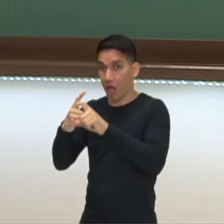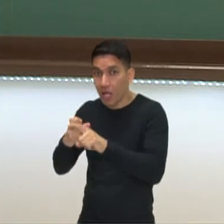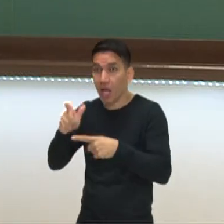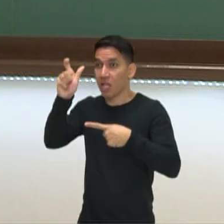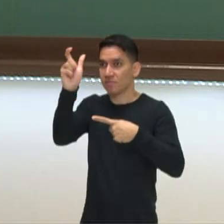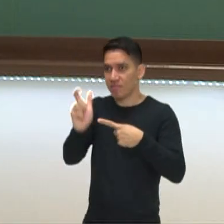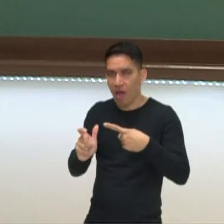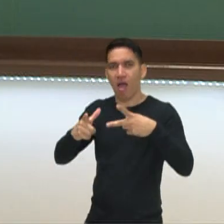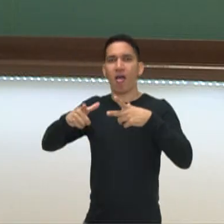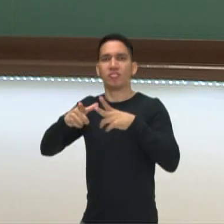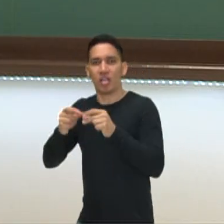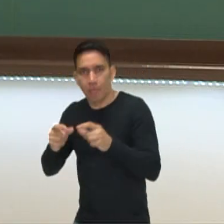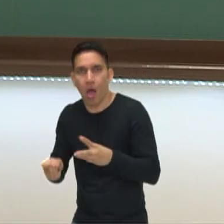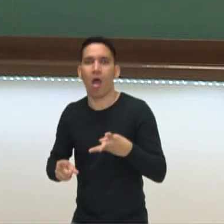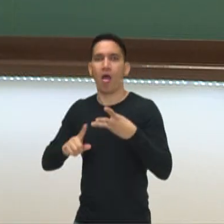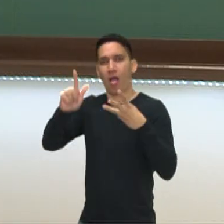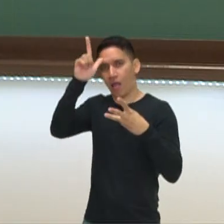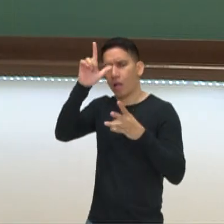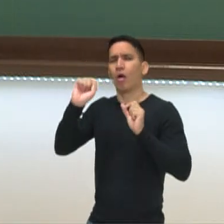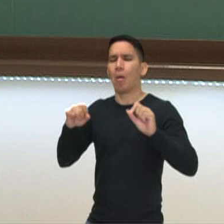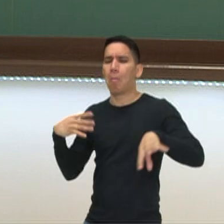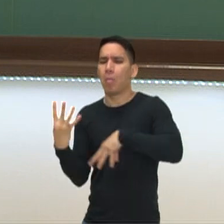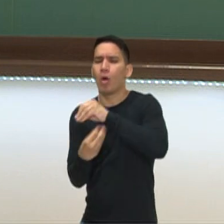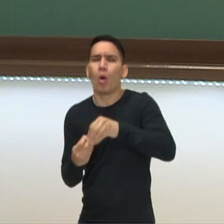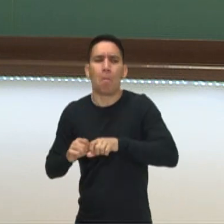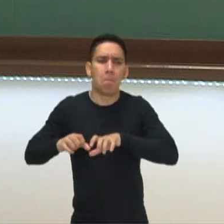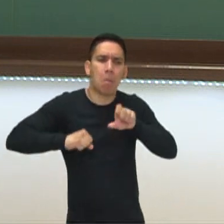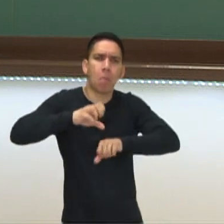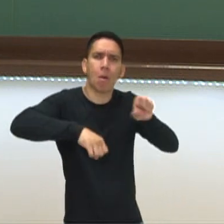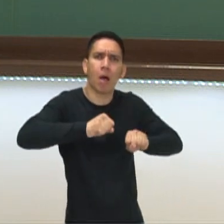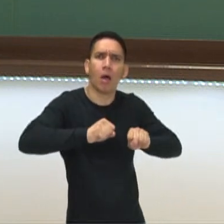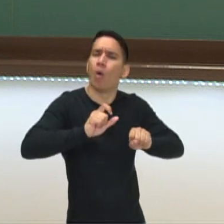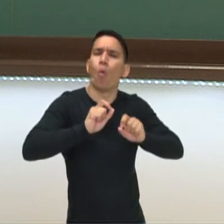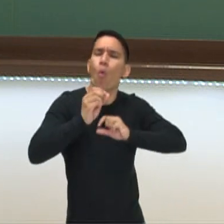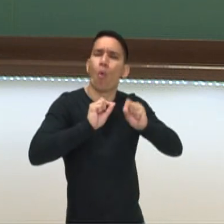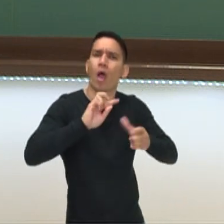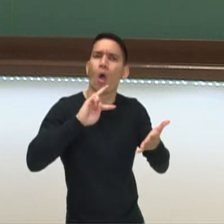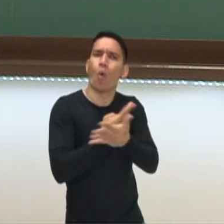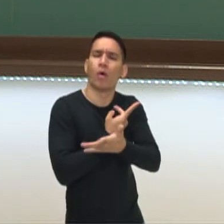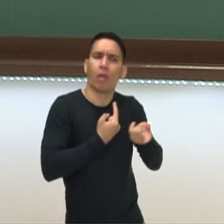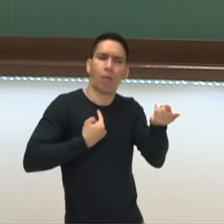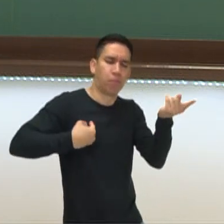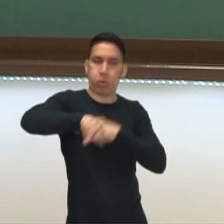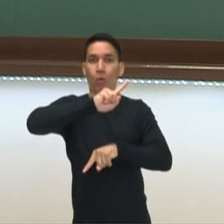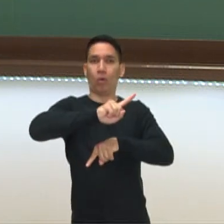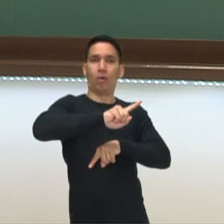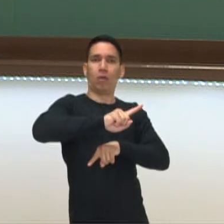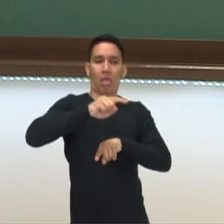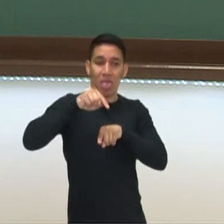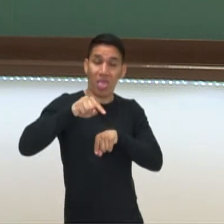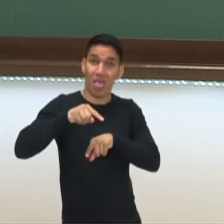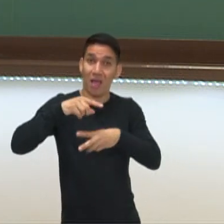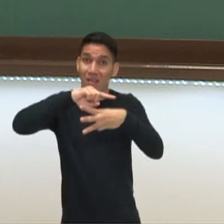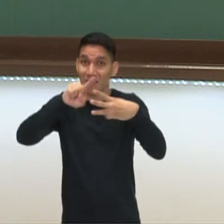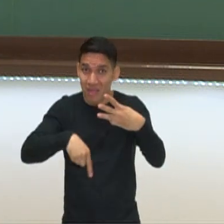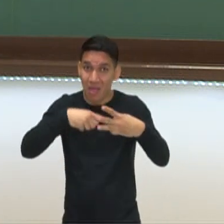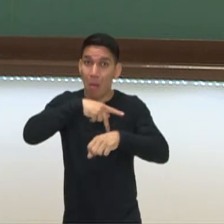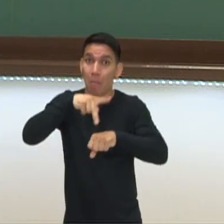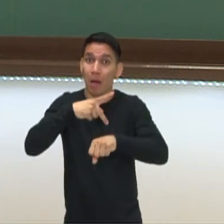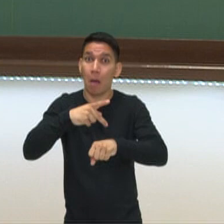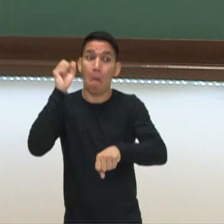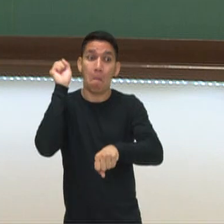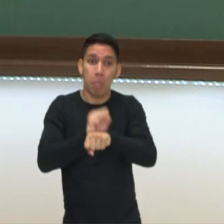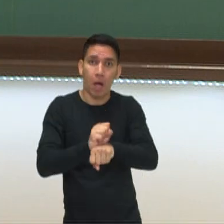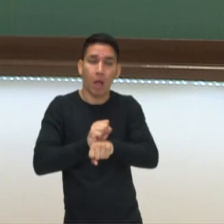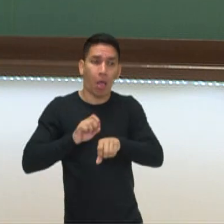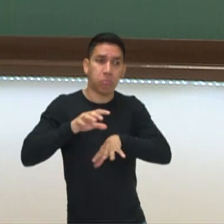Japão. Agora, a aula de hoje, a gente vai tentar entender o que aconteceu, o que virou. Esses países deixaram de ter a ofensiva e